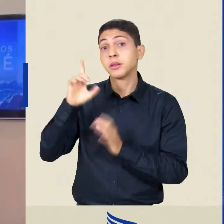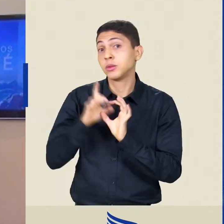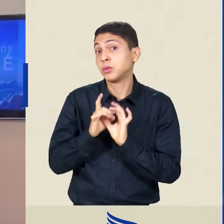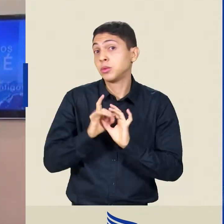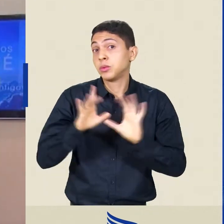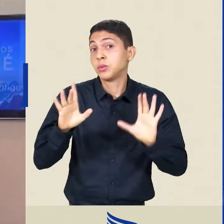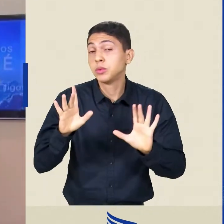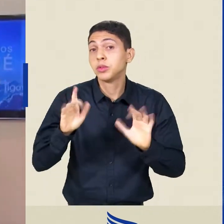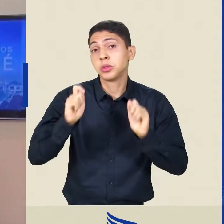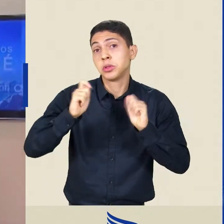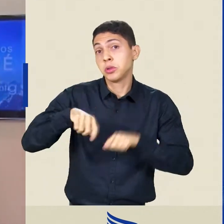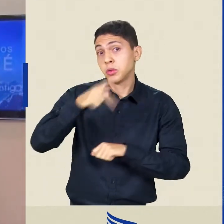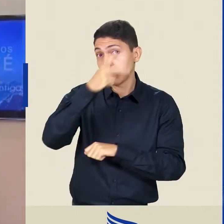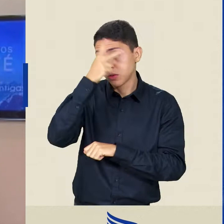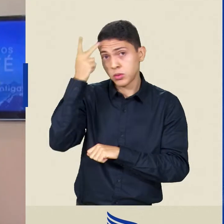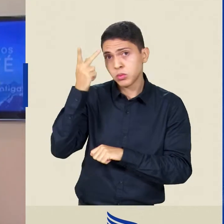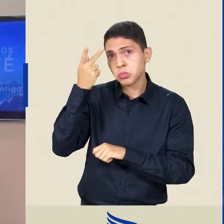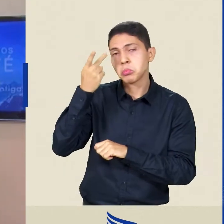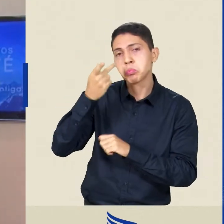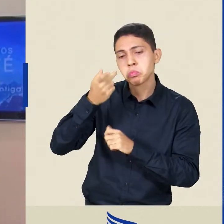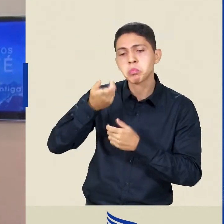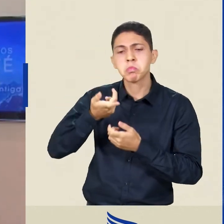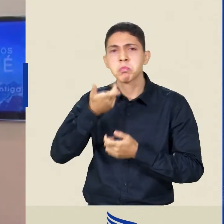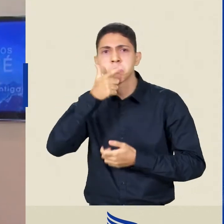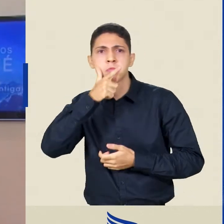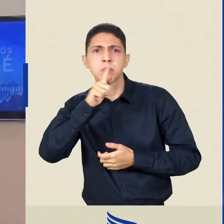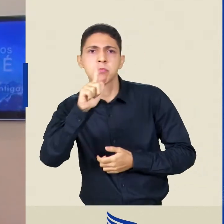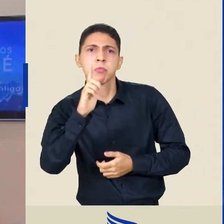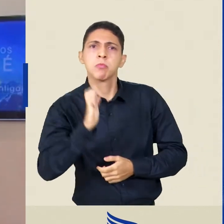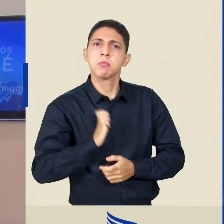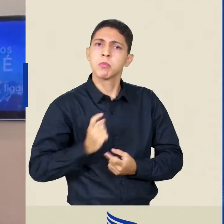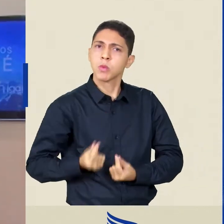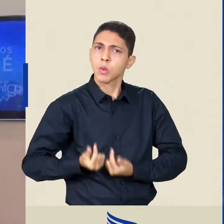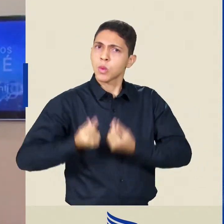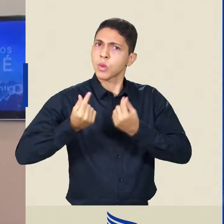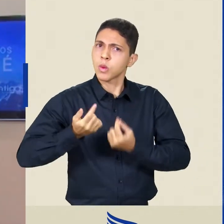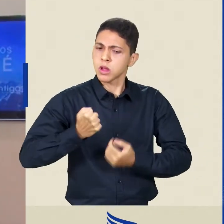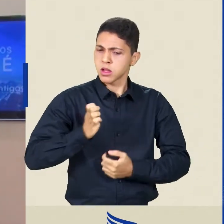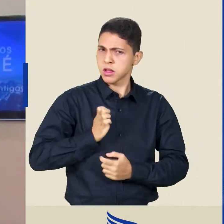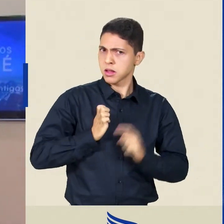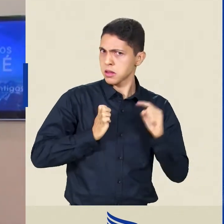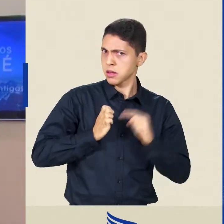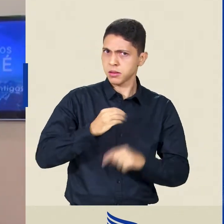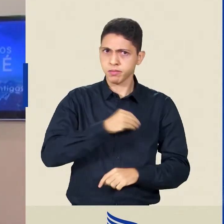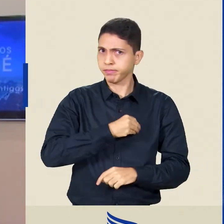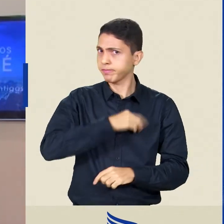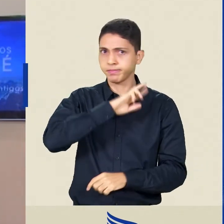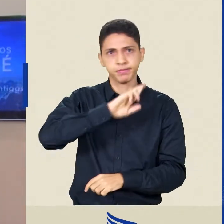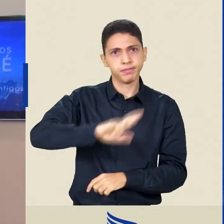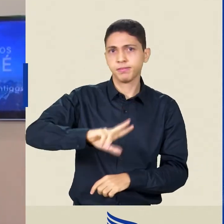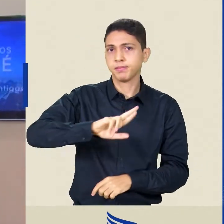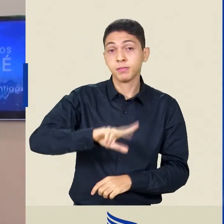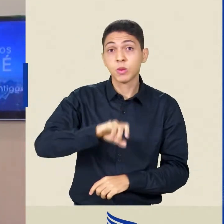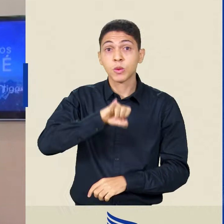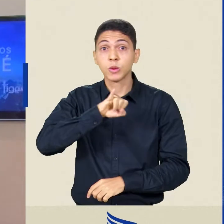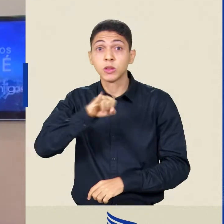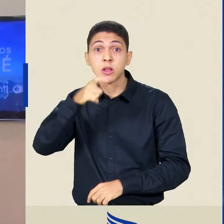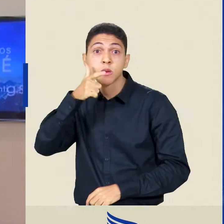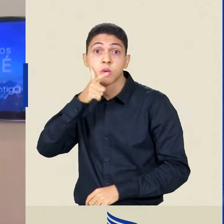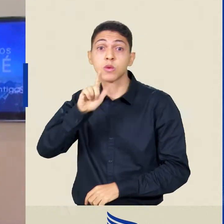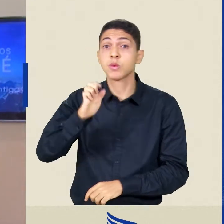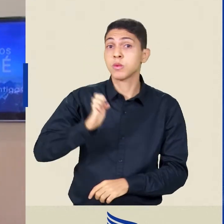para adquirir riquezas. Ser rico não é pecado, ao contrário. A riqueza adquirida honestamente é uma bênção do